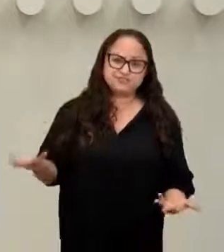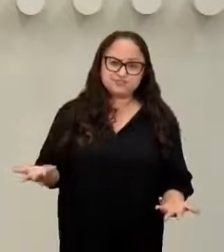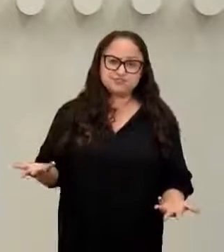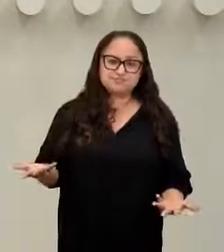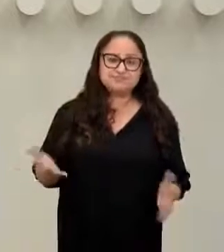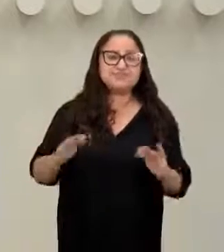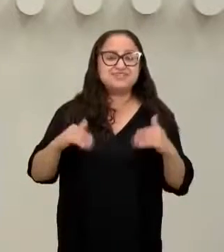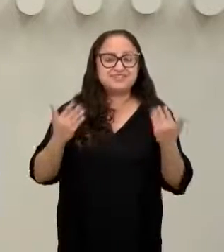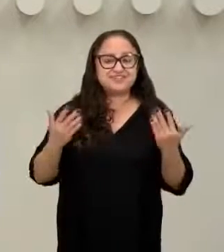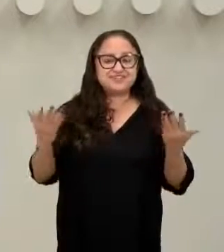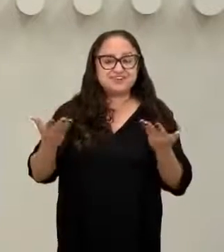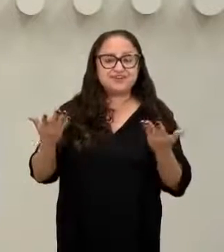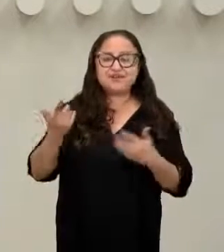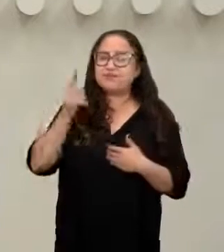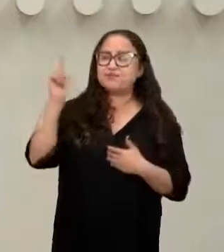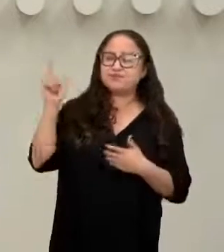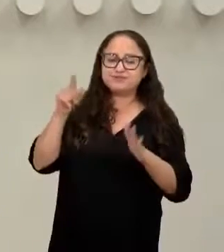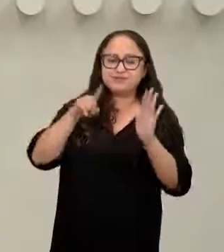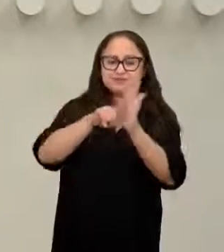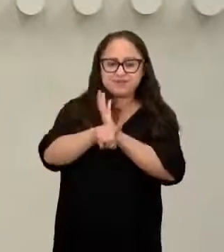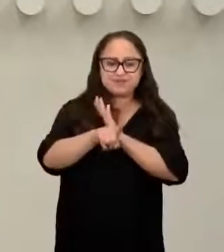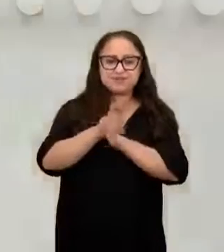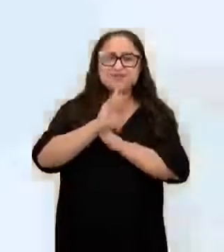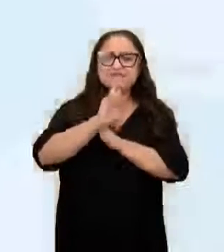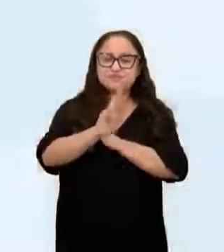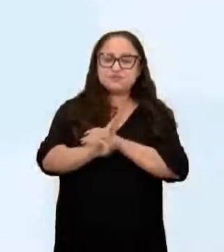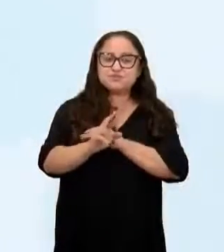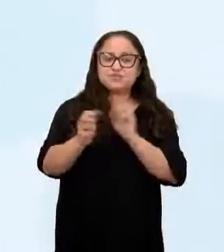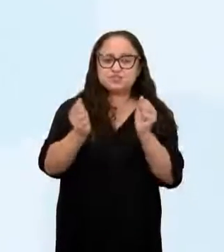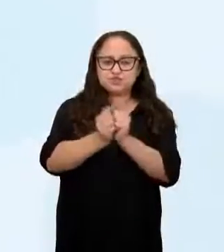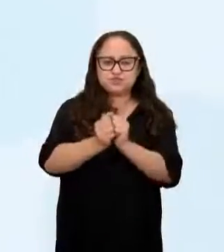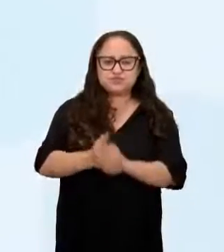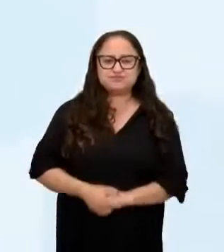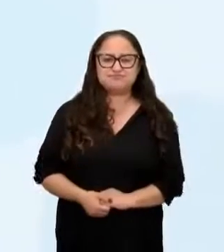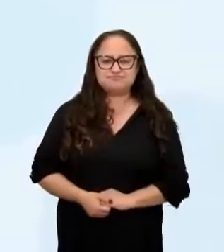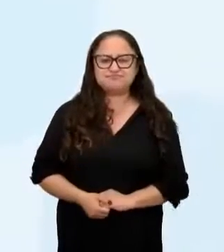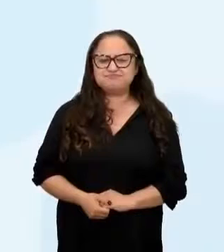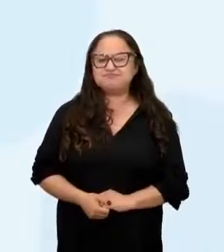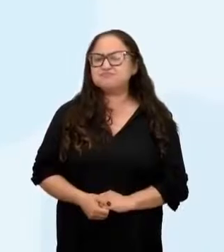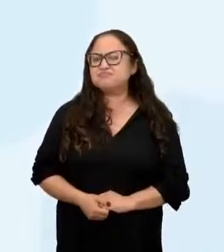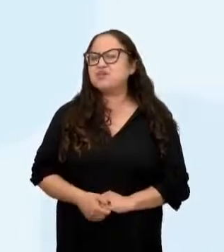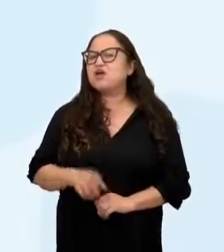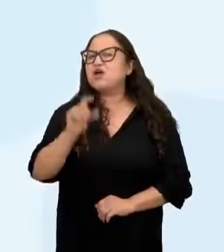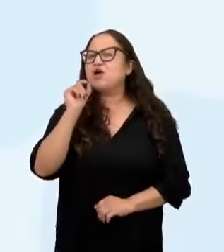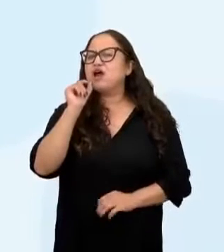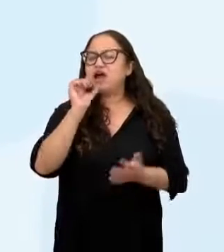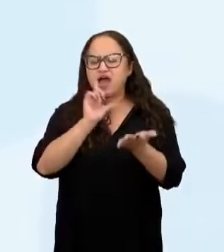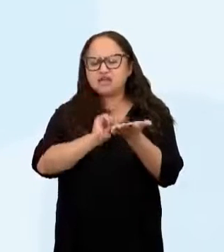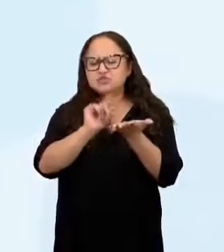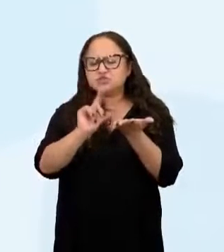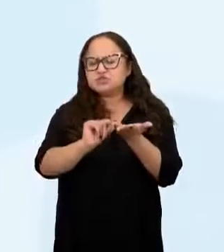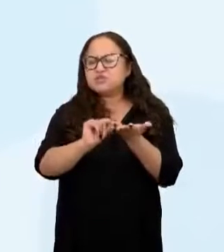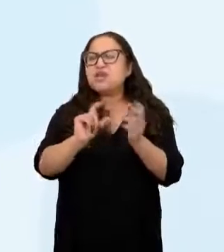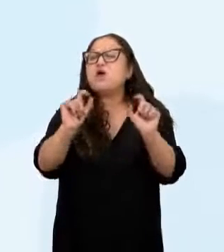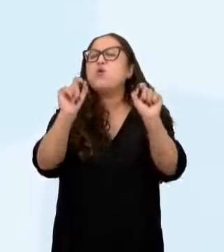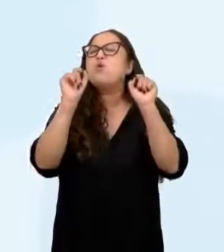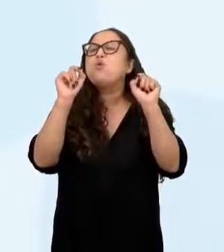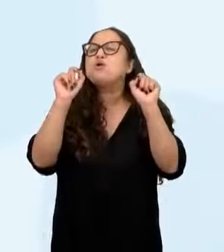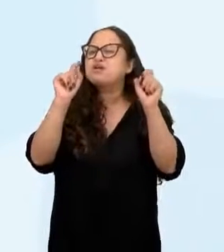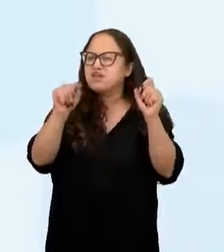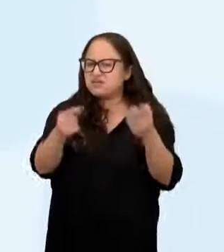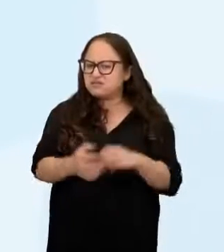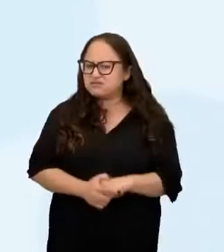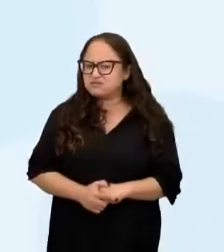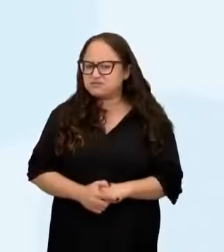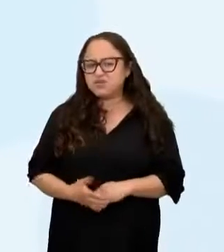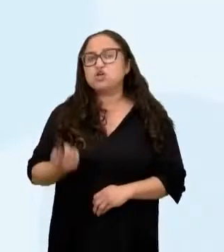Então, vamos para uma próxima pergunta que a gente vai responder junto. A pergunta está na tela. O que é um artigo de opinião? essa pergunta, a